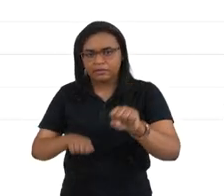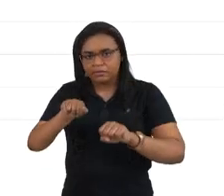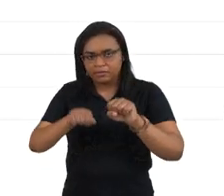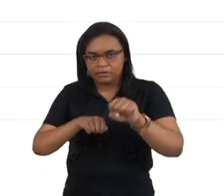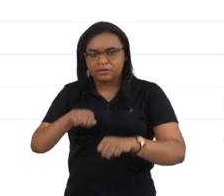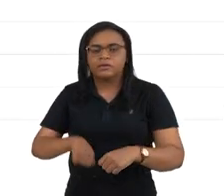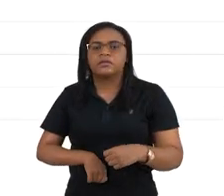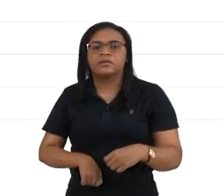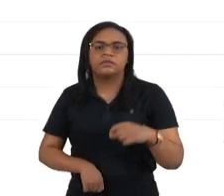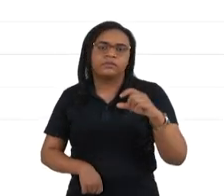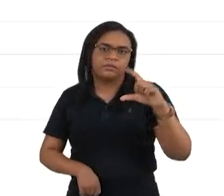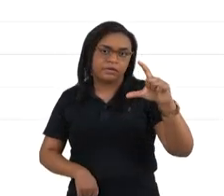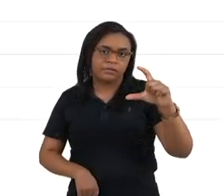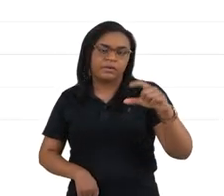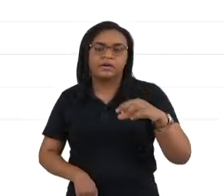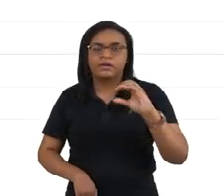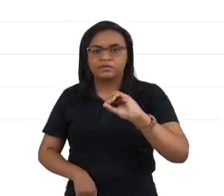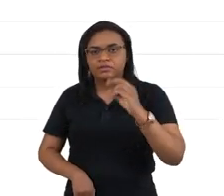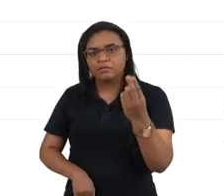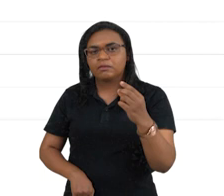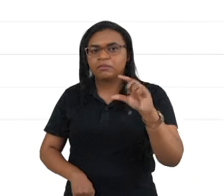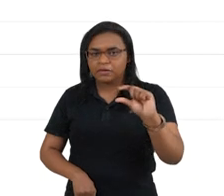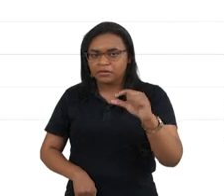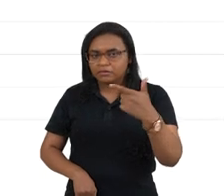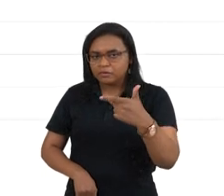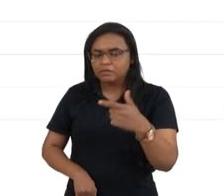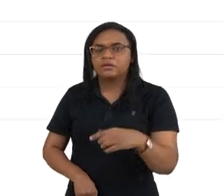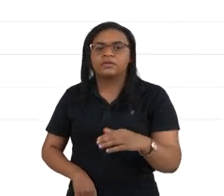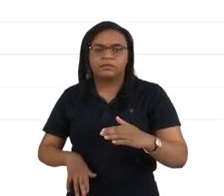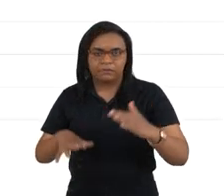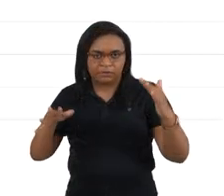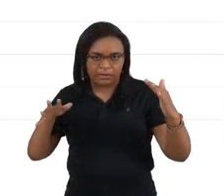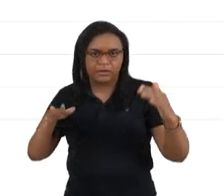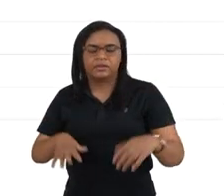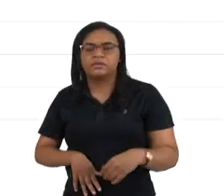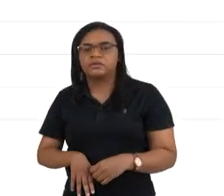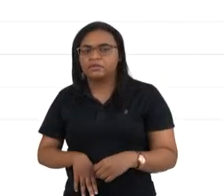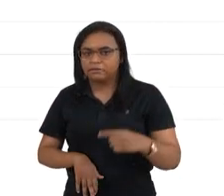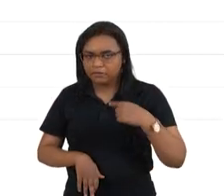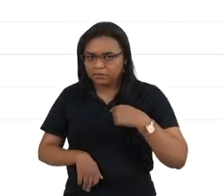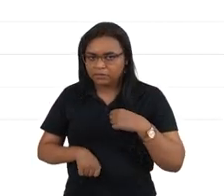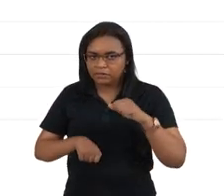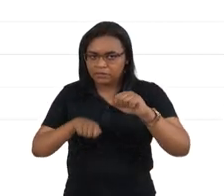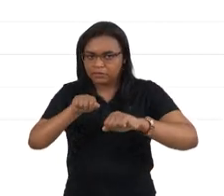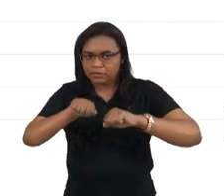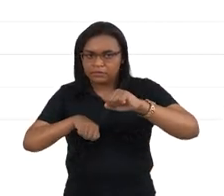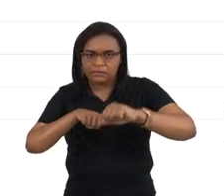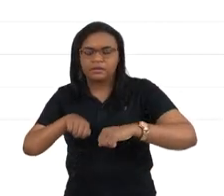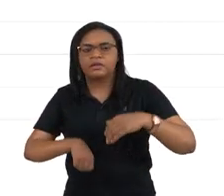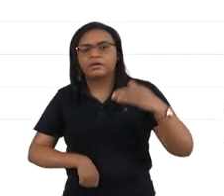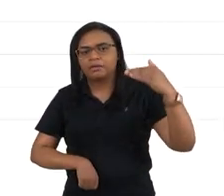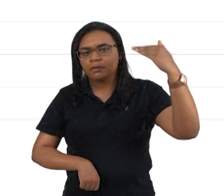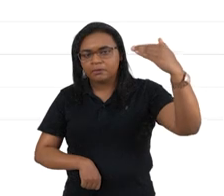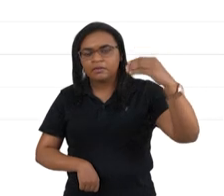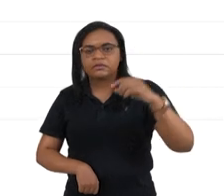demorar mais do que 2 ou menos do que 2? Mais, né, gente? Porque eu vou ter que andar mais. Então, vai ser maior. Então, ó, dias e distância